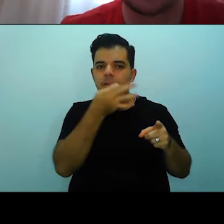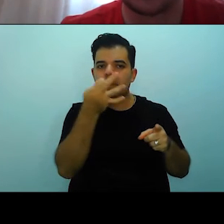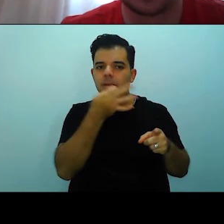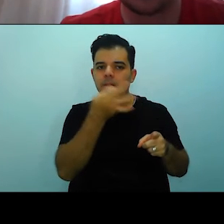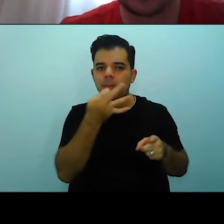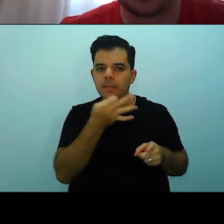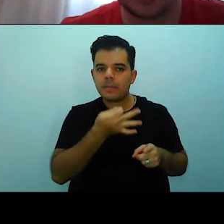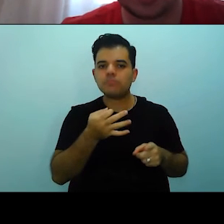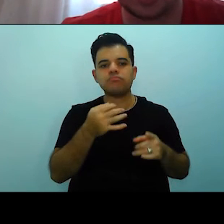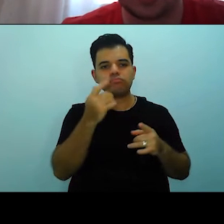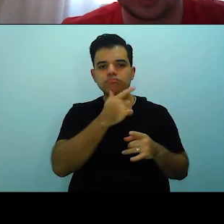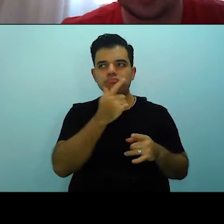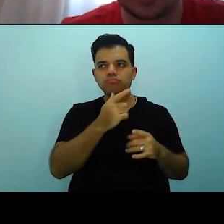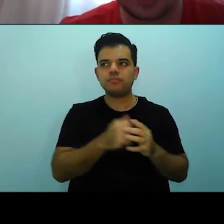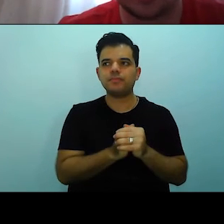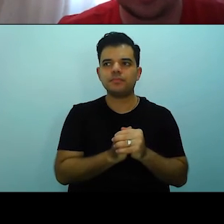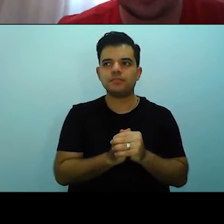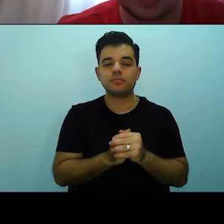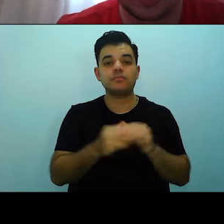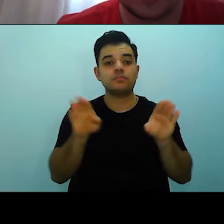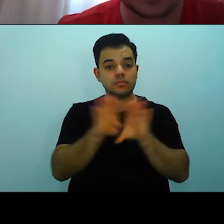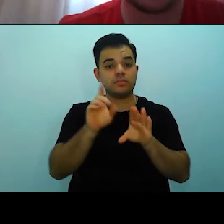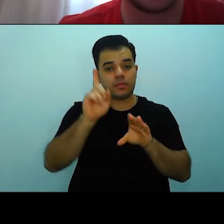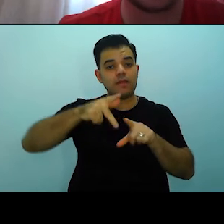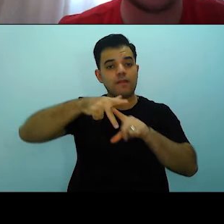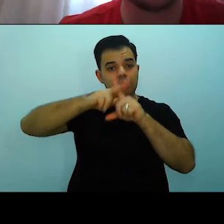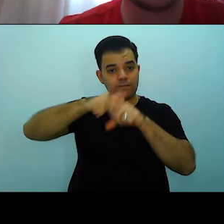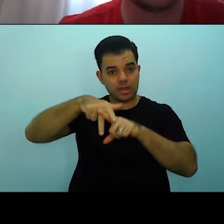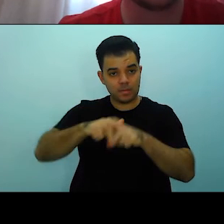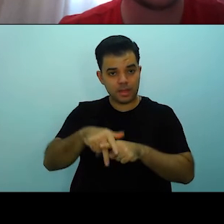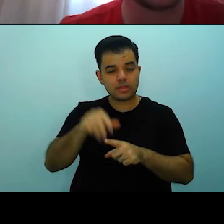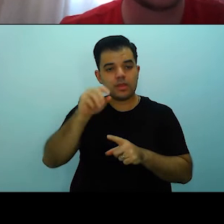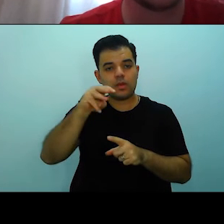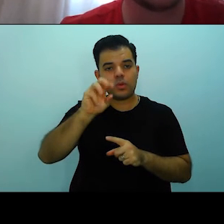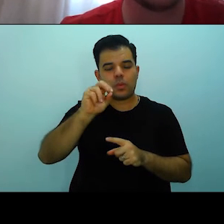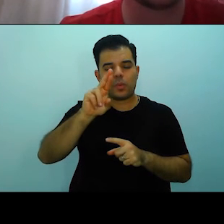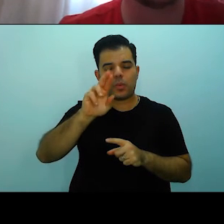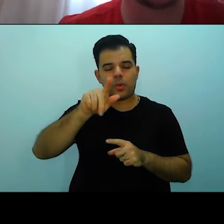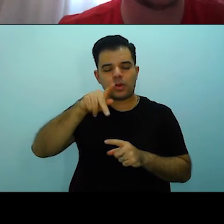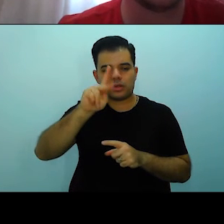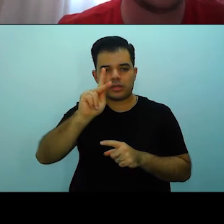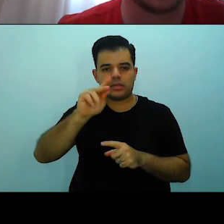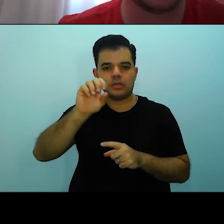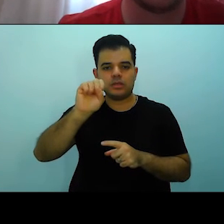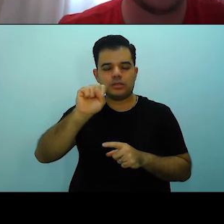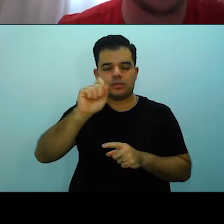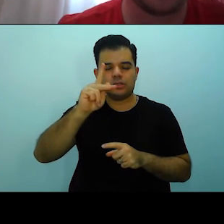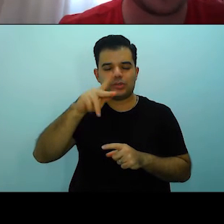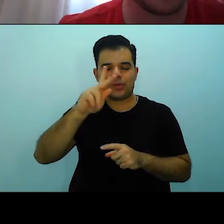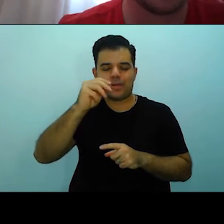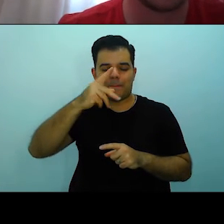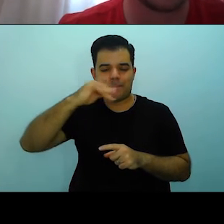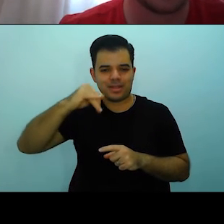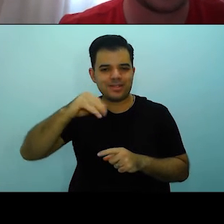Essa aqui é uma ferramenta de web scraping, né? Eu até dei um nome aqui, para quem está enxergando, ele fala Marianinho, né? É